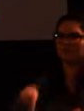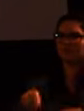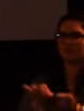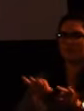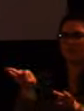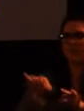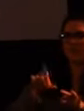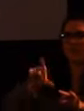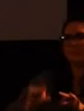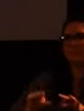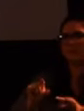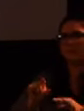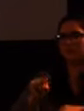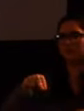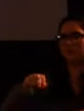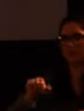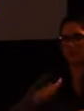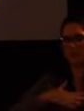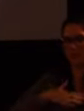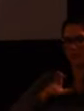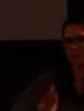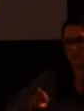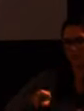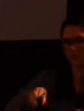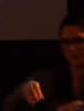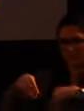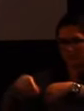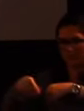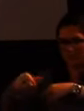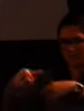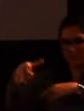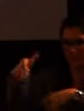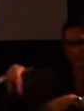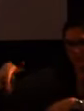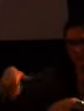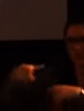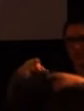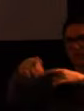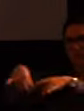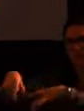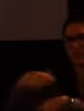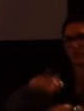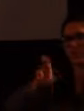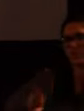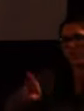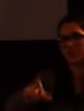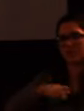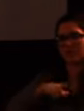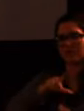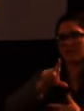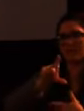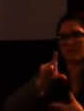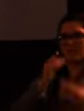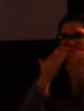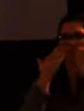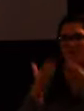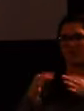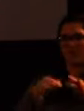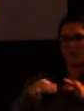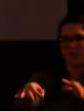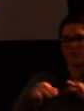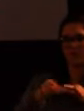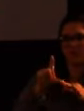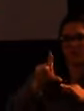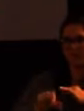mínimas de lote por zona de uso. Para cada uma das zonas de uso que eu falei para vocês, nós temos frentes mínimas e área mínima